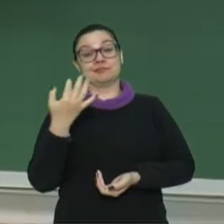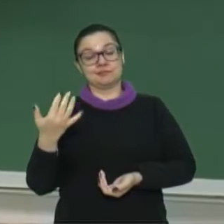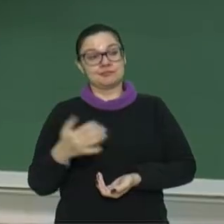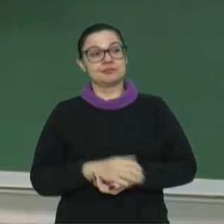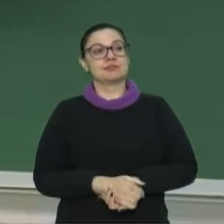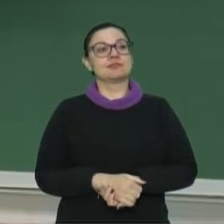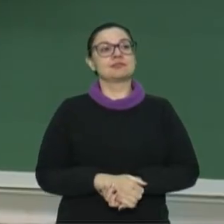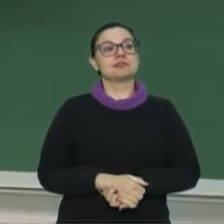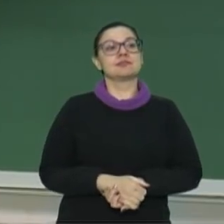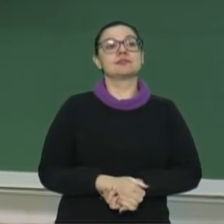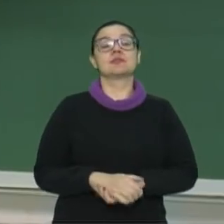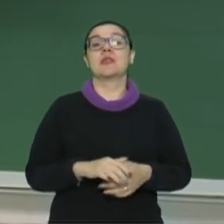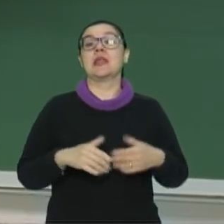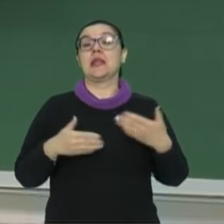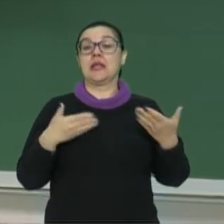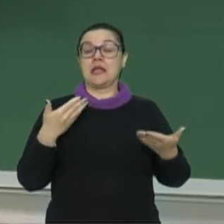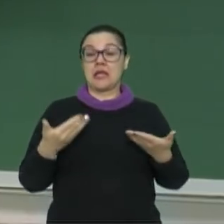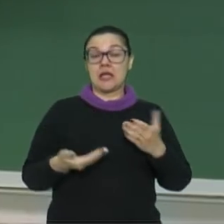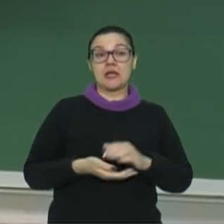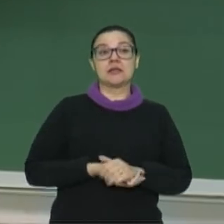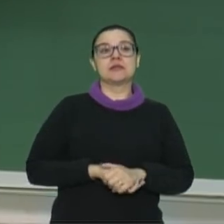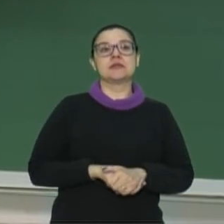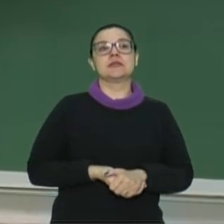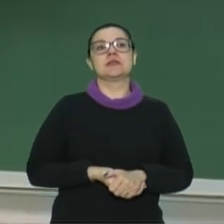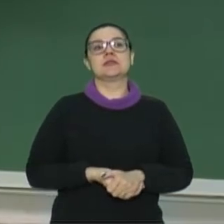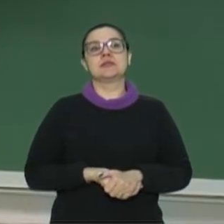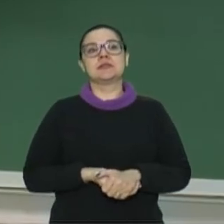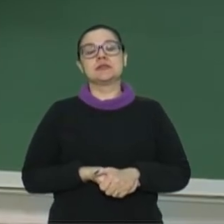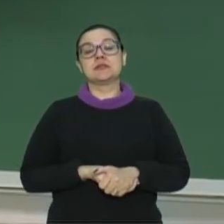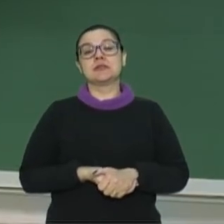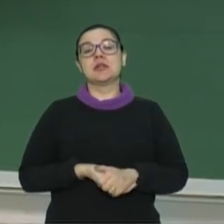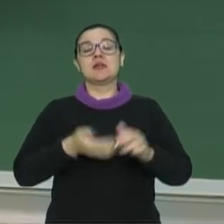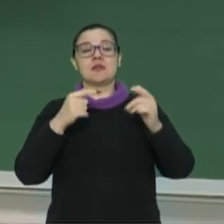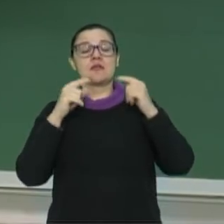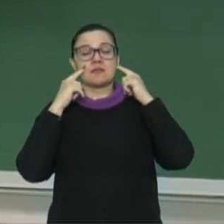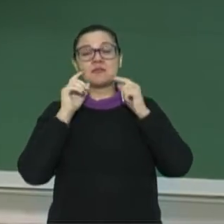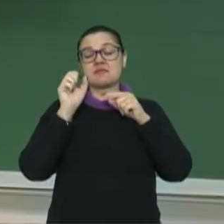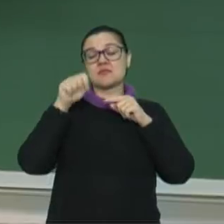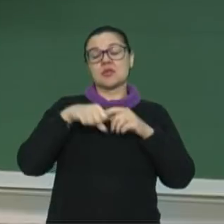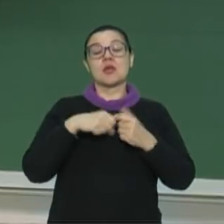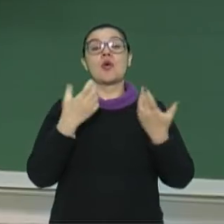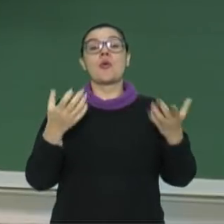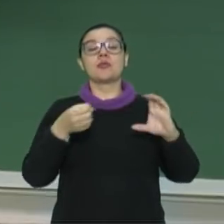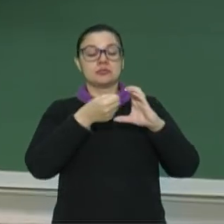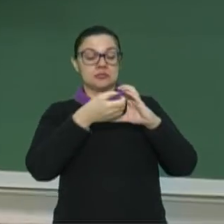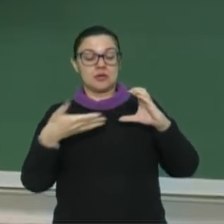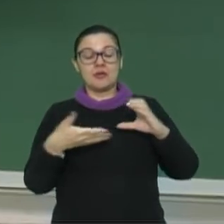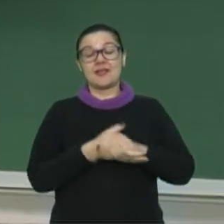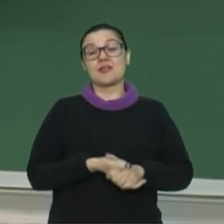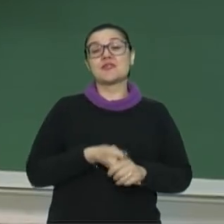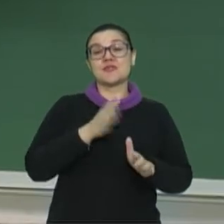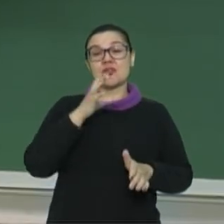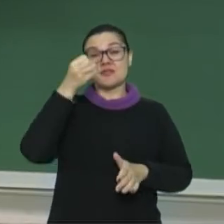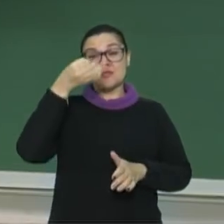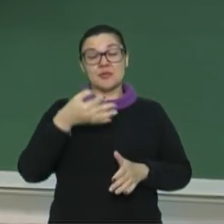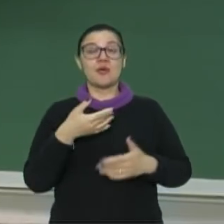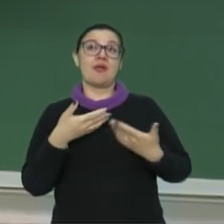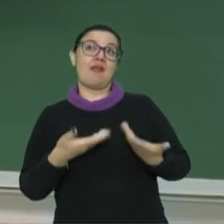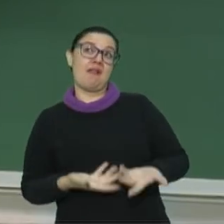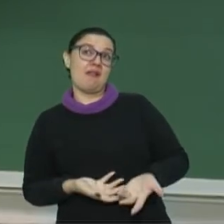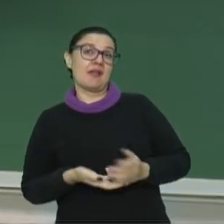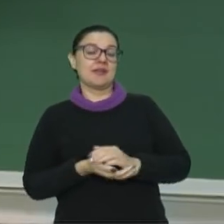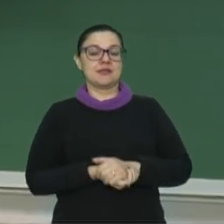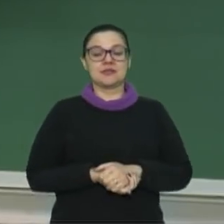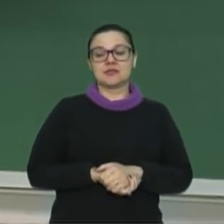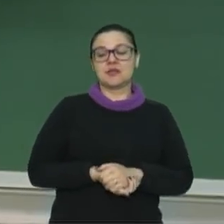fazem de vítima, né? E aí, então, qual que seria? Então, eu diria sim. Letra B, quais as características? E a gente poderia pensar, né? Se